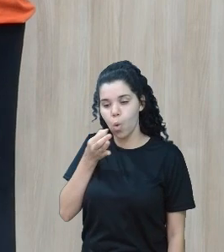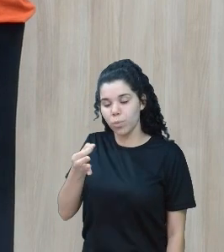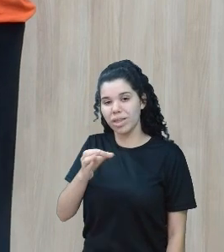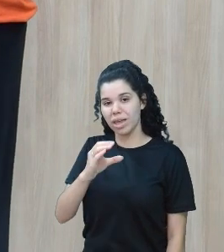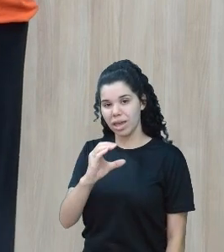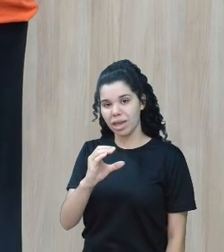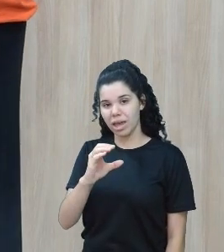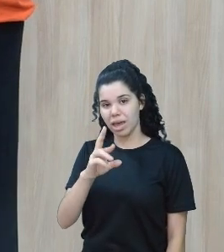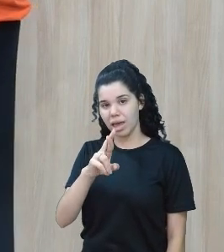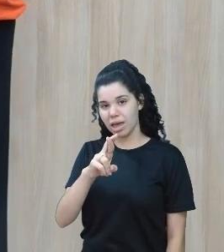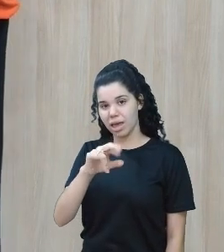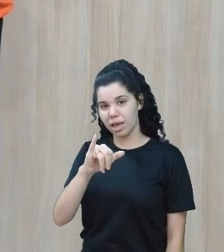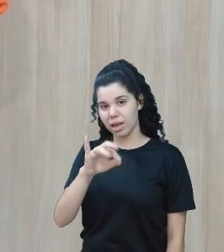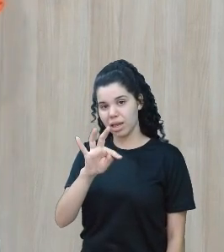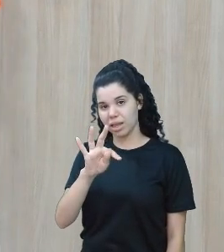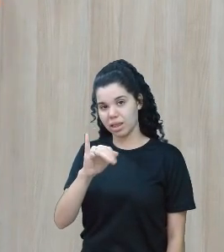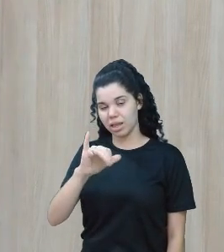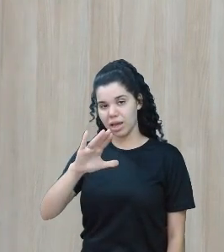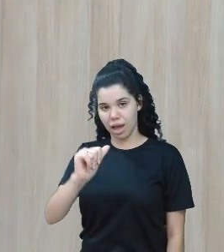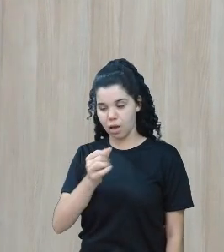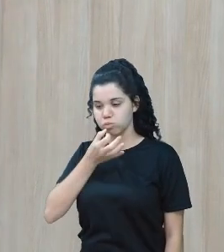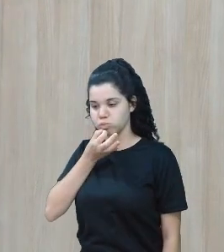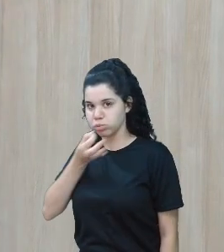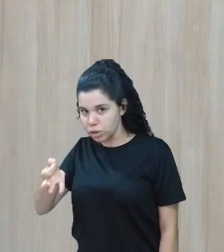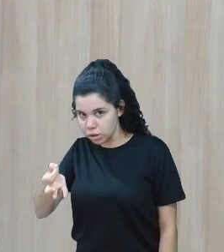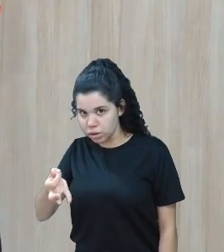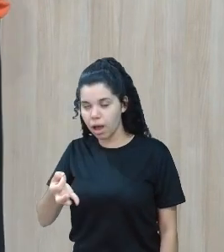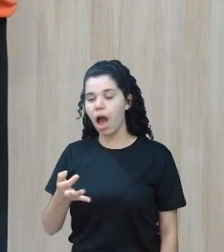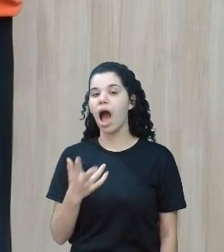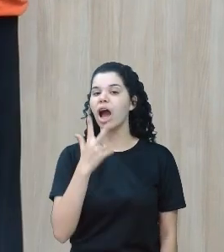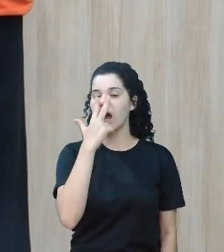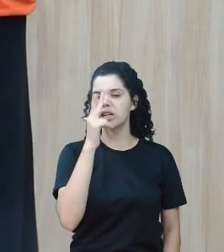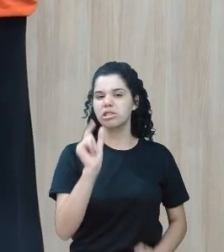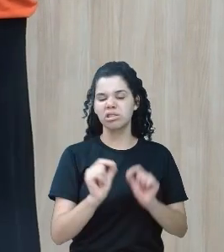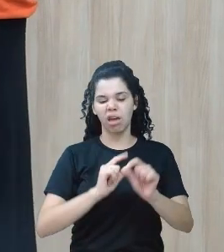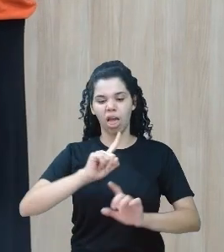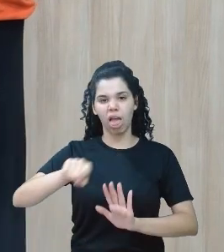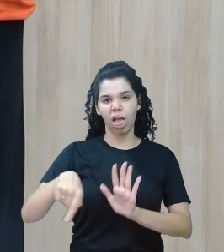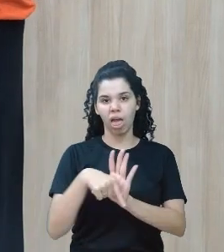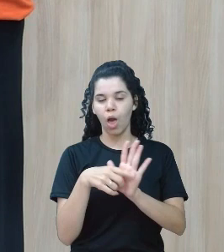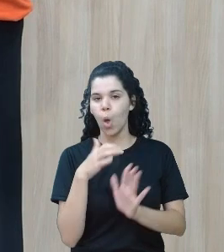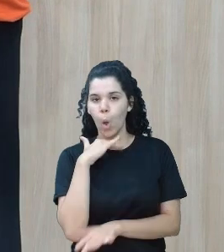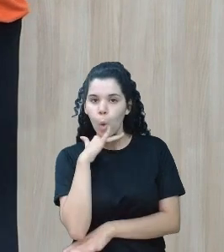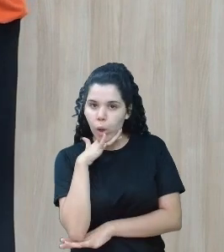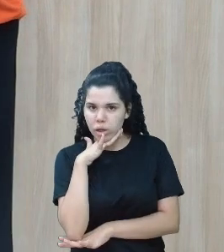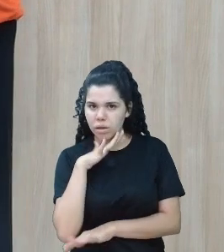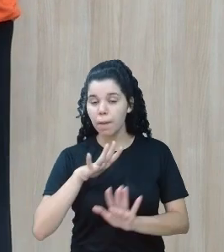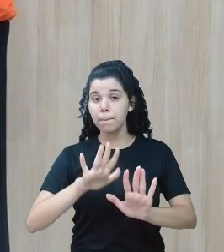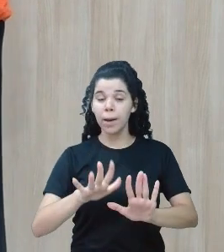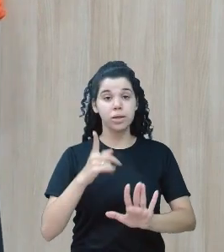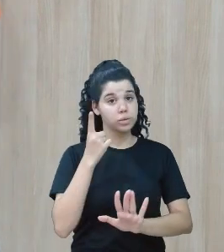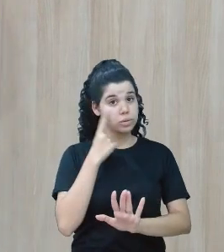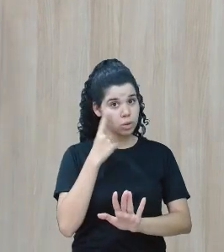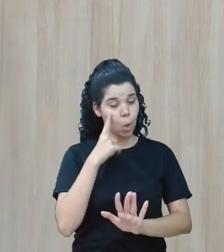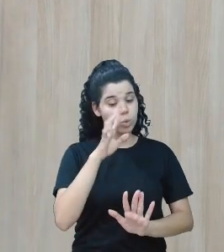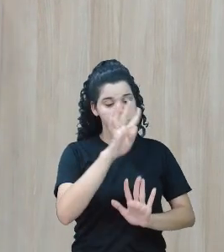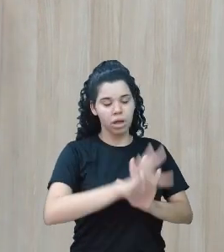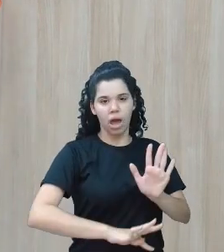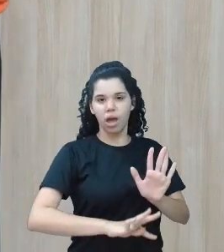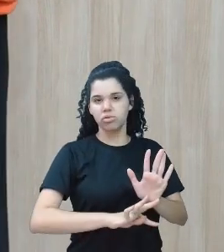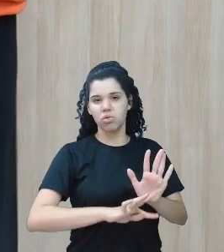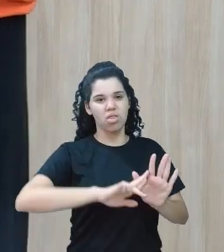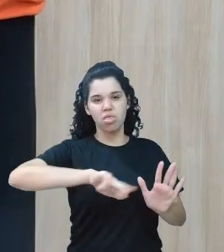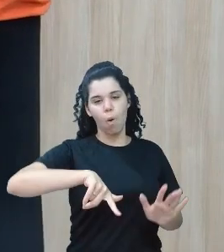crítica geralmente, a maioria das vezes a gente acha que é uma coisa negativa. Mas nesse caso aqui, a gente não tem